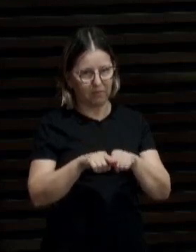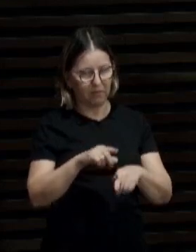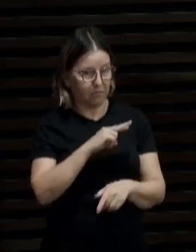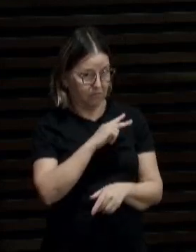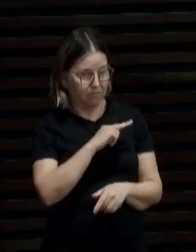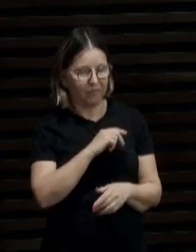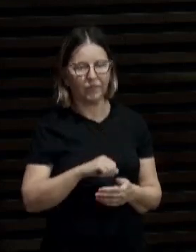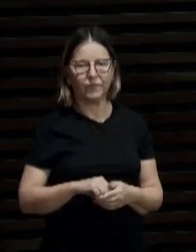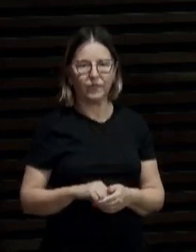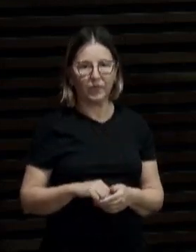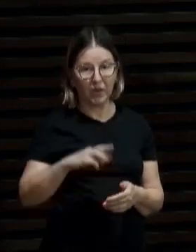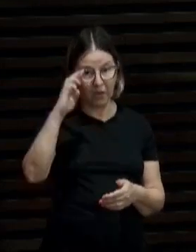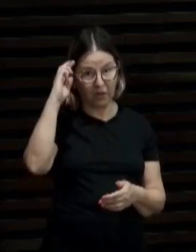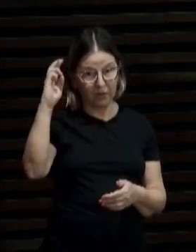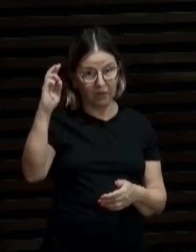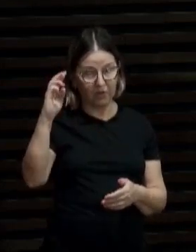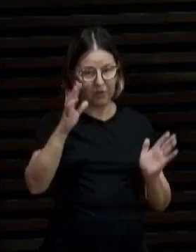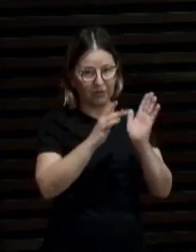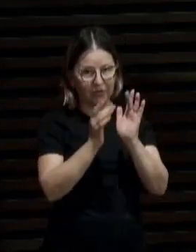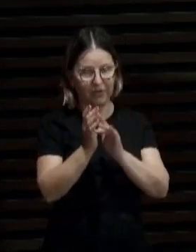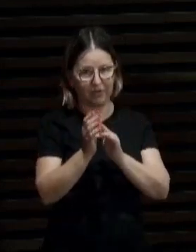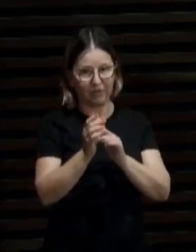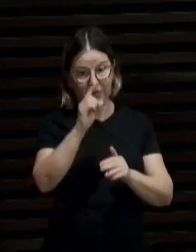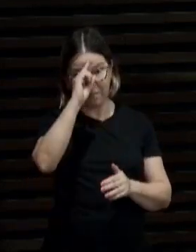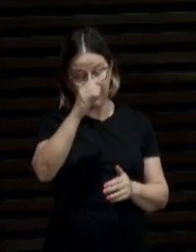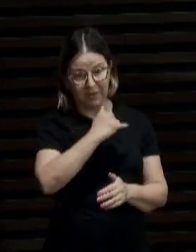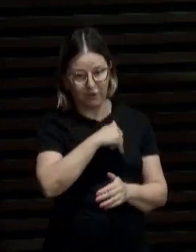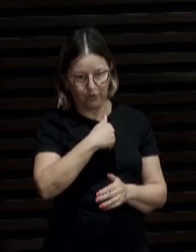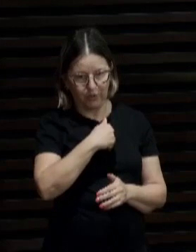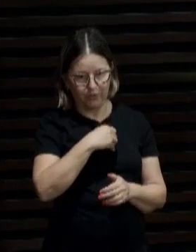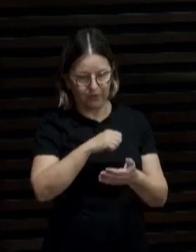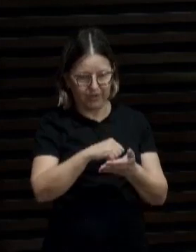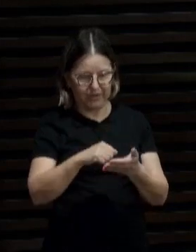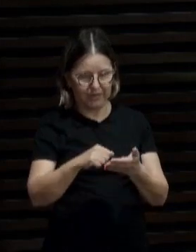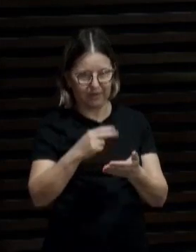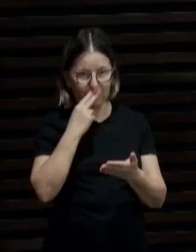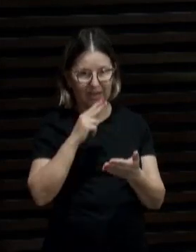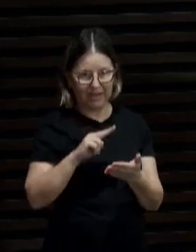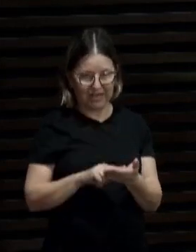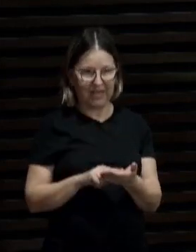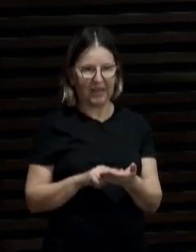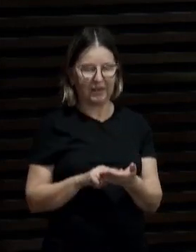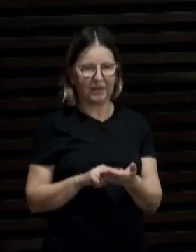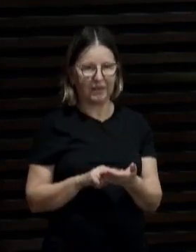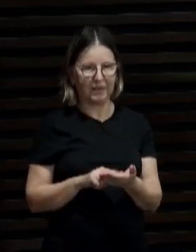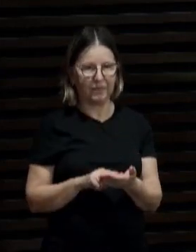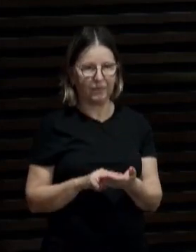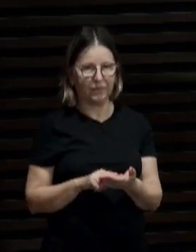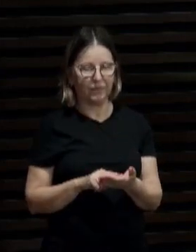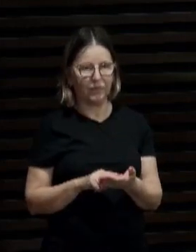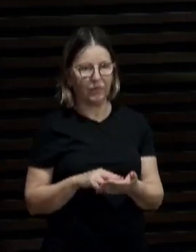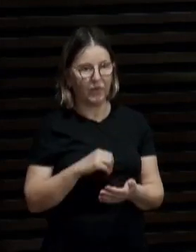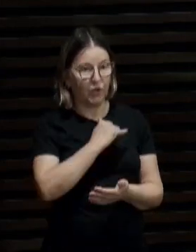O Senhor Jesus, ele ordena que João escreva uma carta para pessoas que ele conhecia pessoalmente. E João, ele era conhecido como o